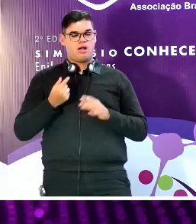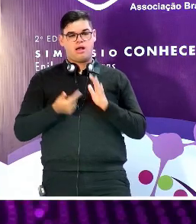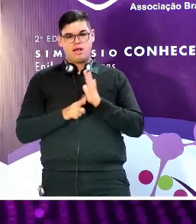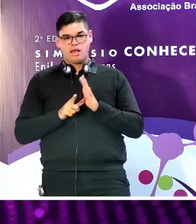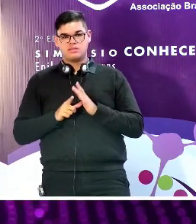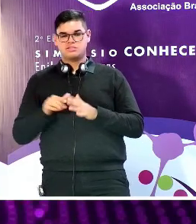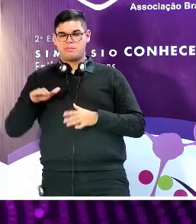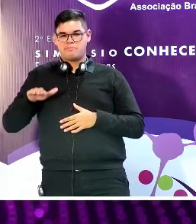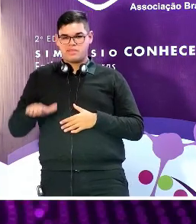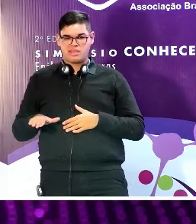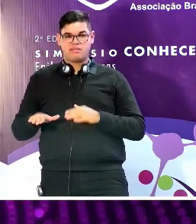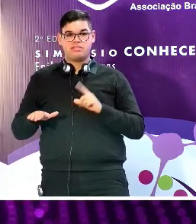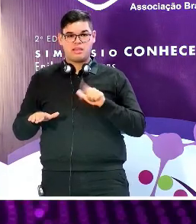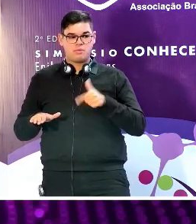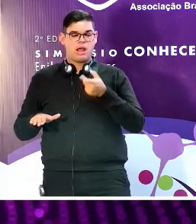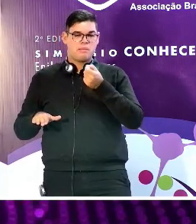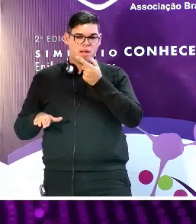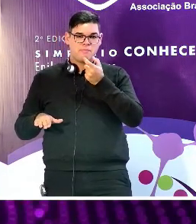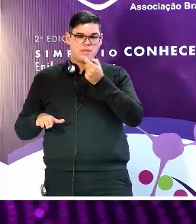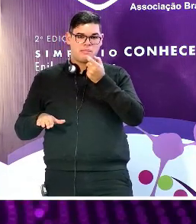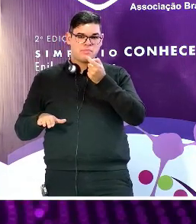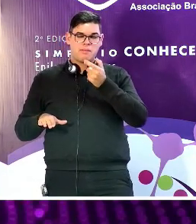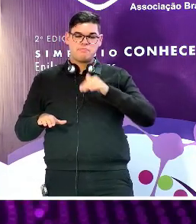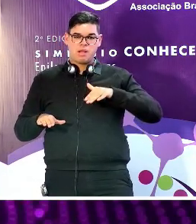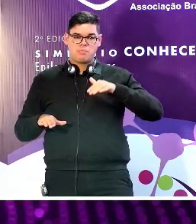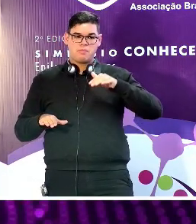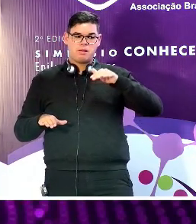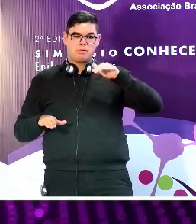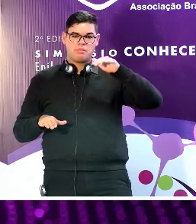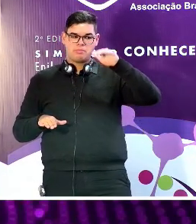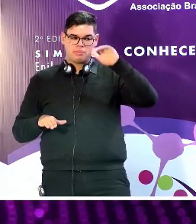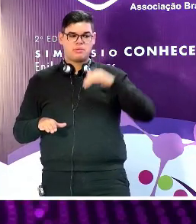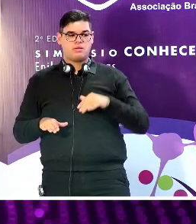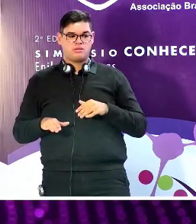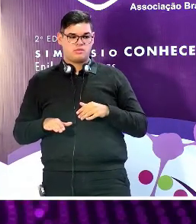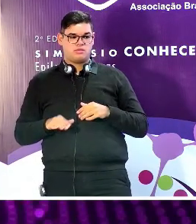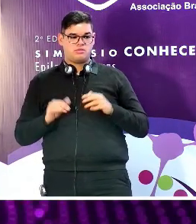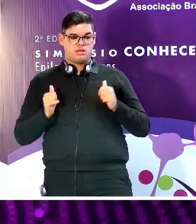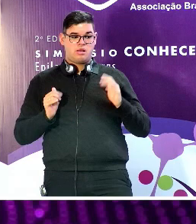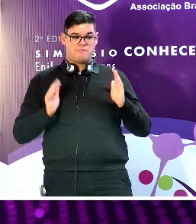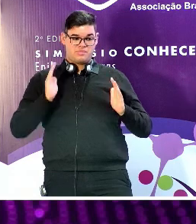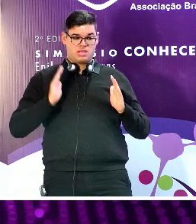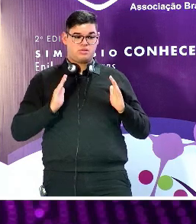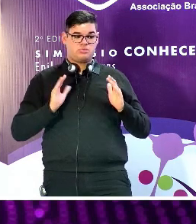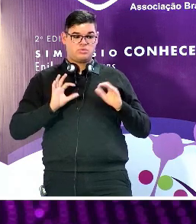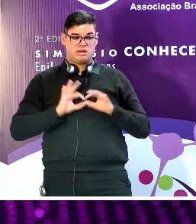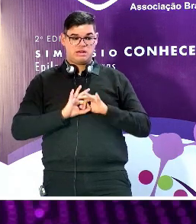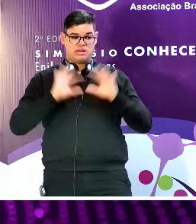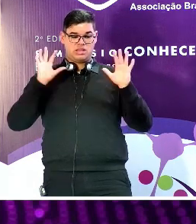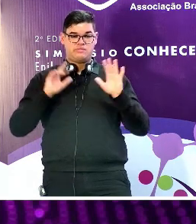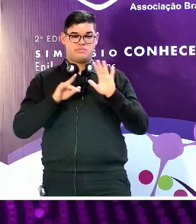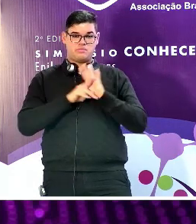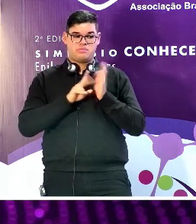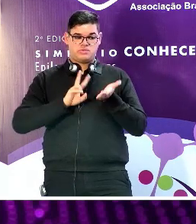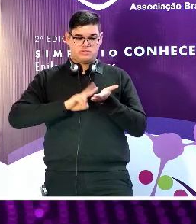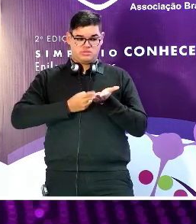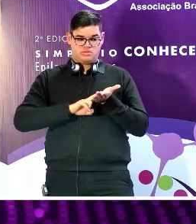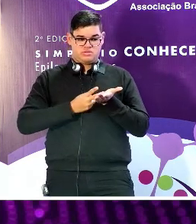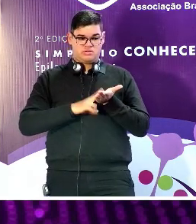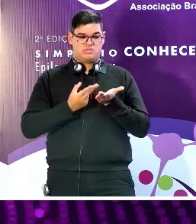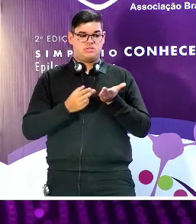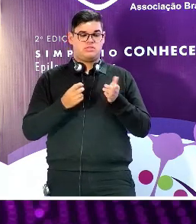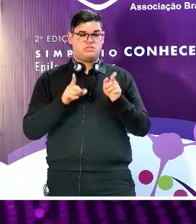tratamento. Esse aqui é o período livre de crises. E aqui é a